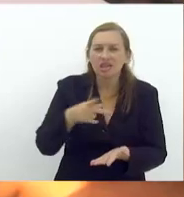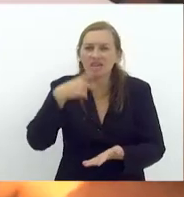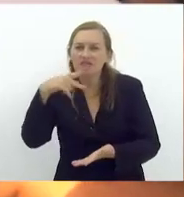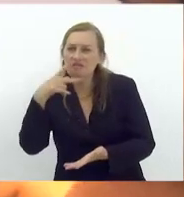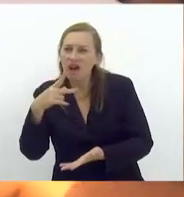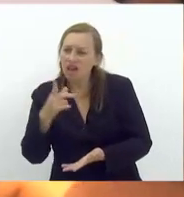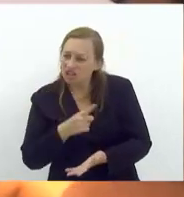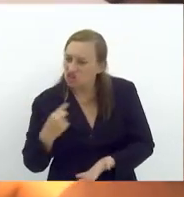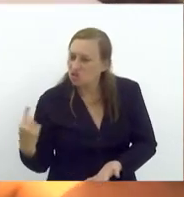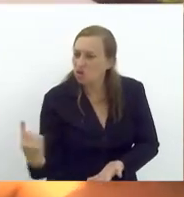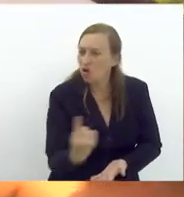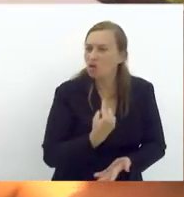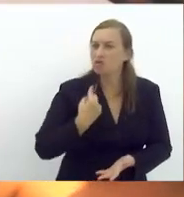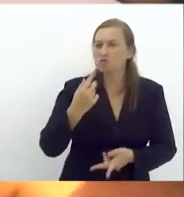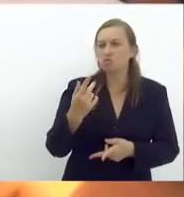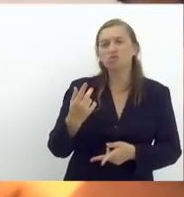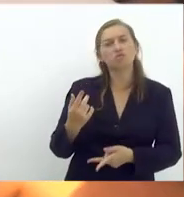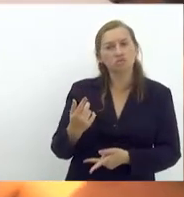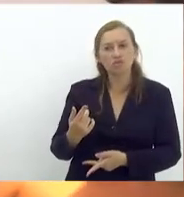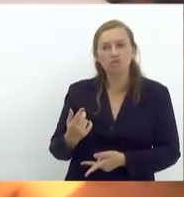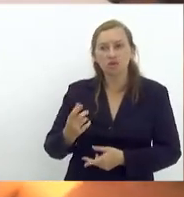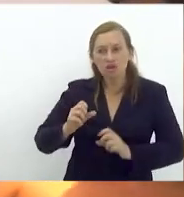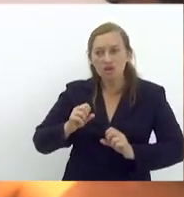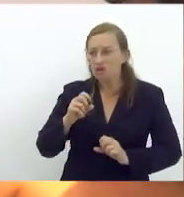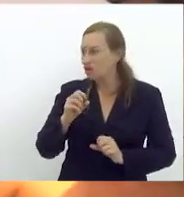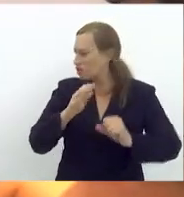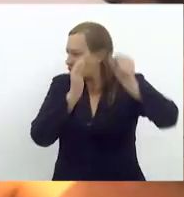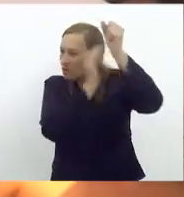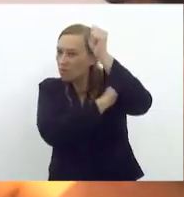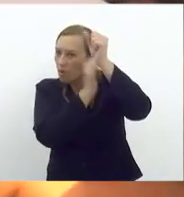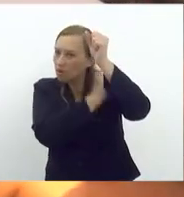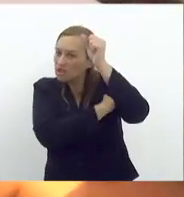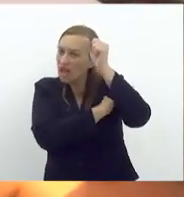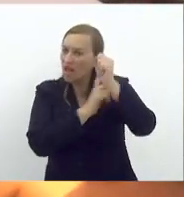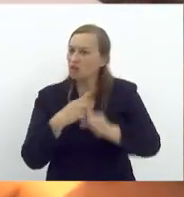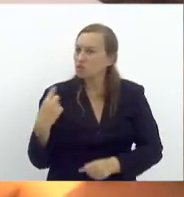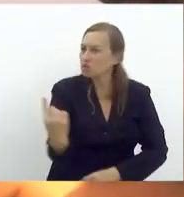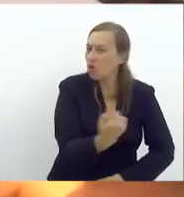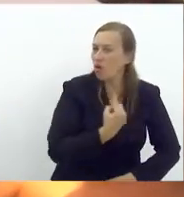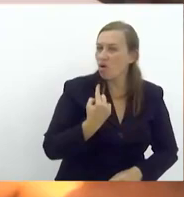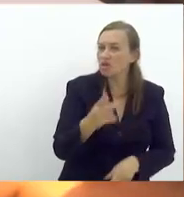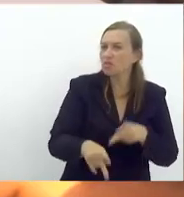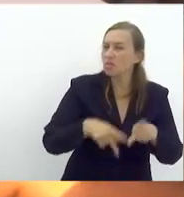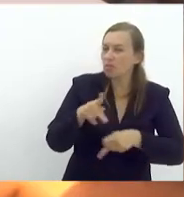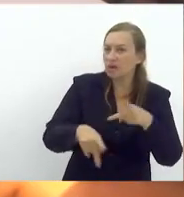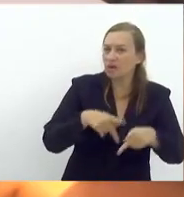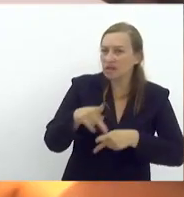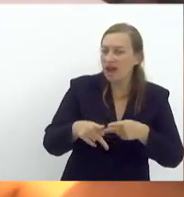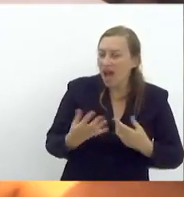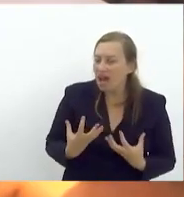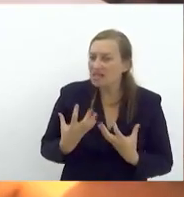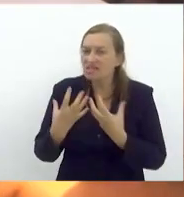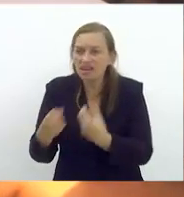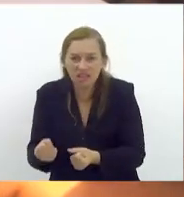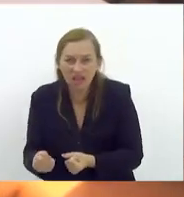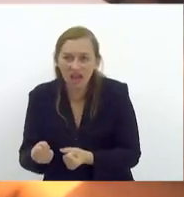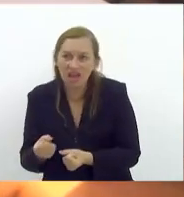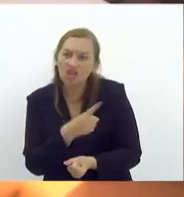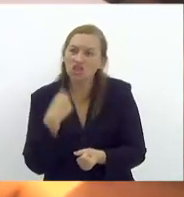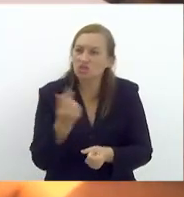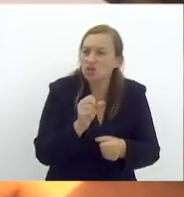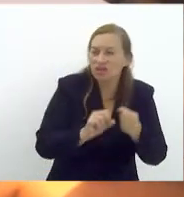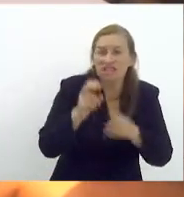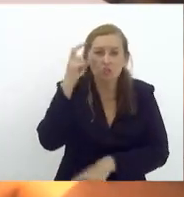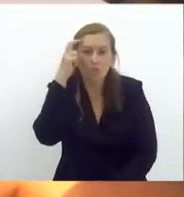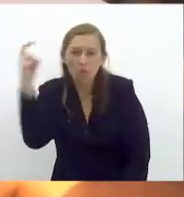dos nossos que empodera os nossos então é complicado ter essa resposta aceitar que nós fazemos